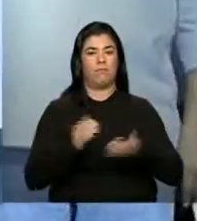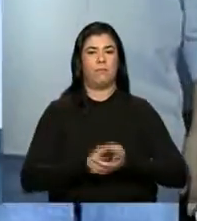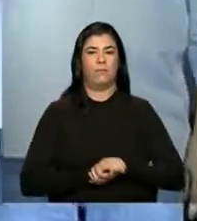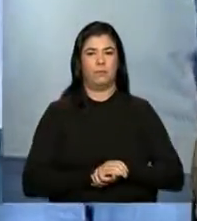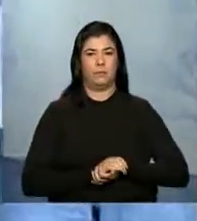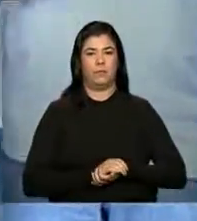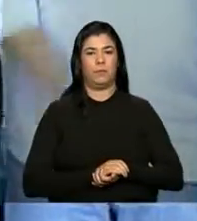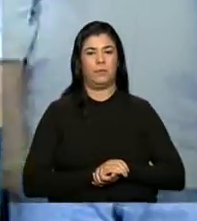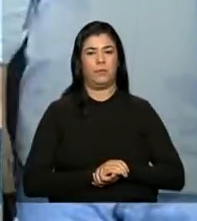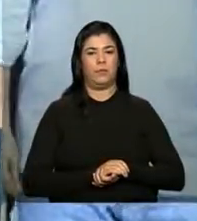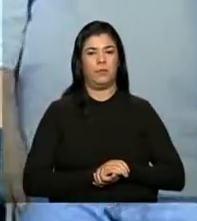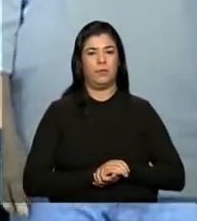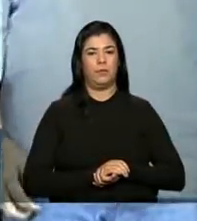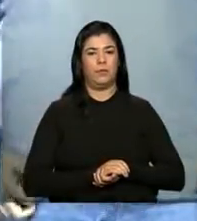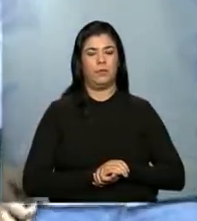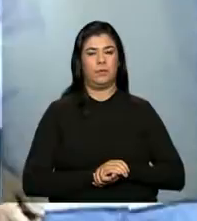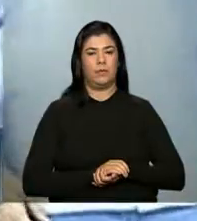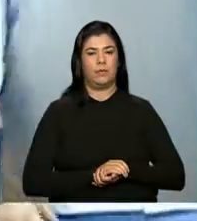Música